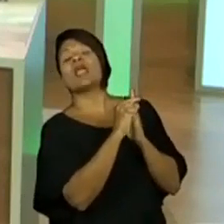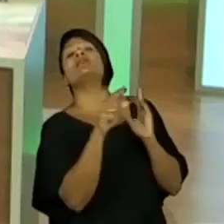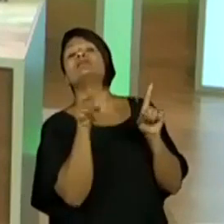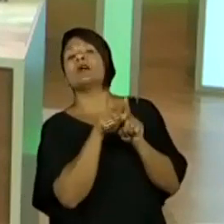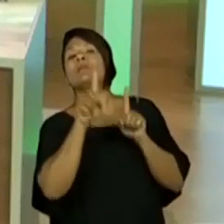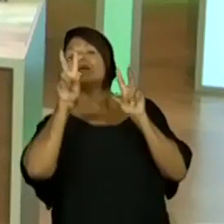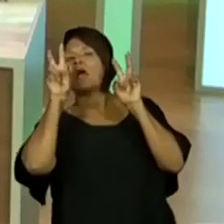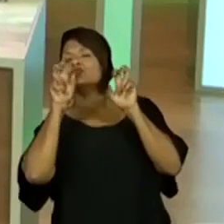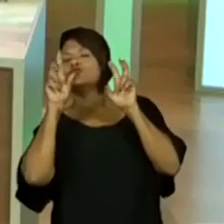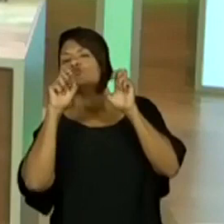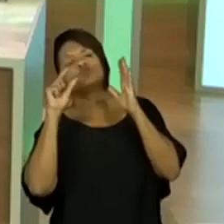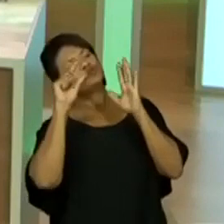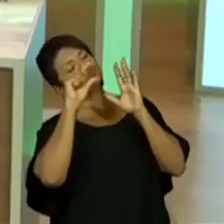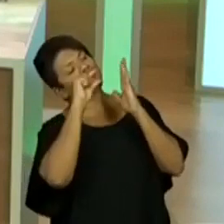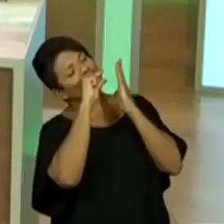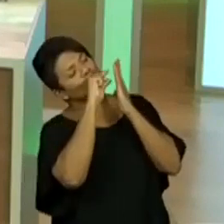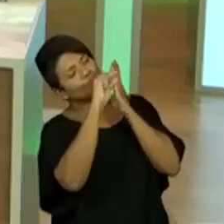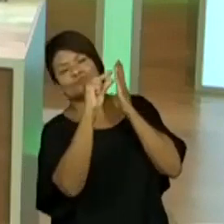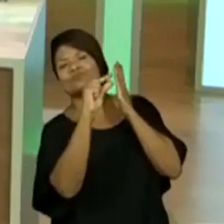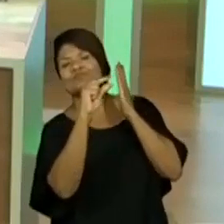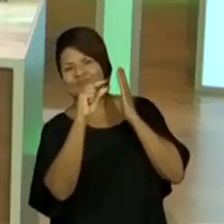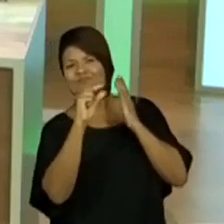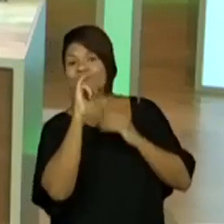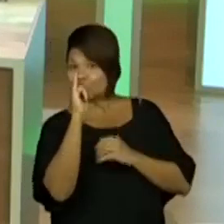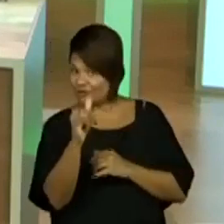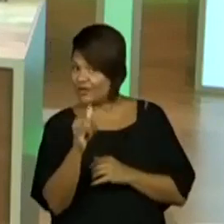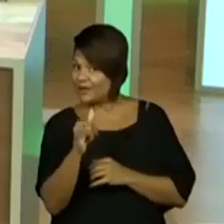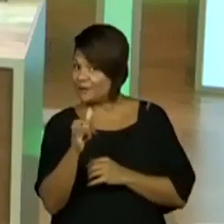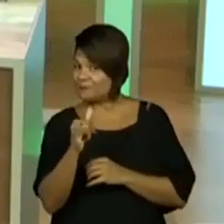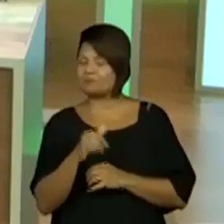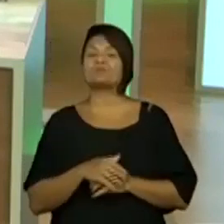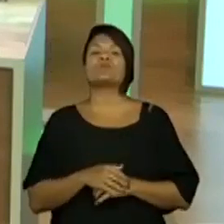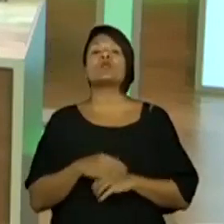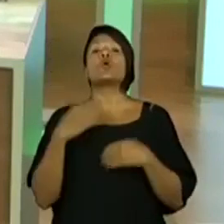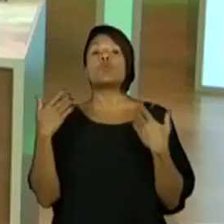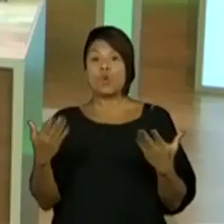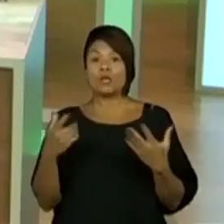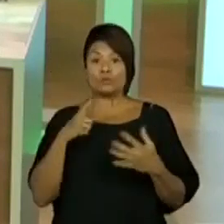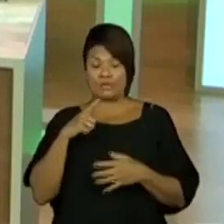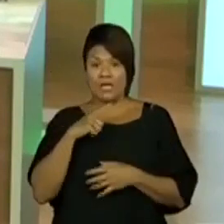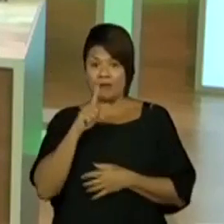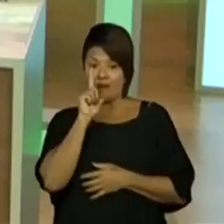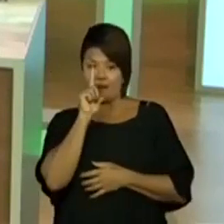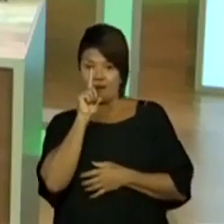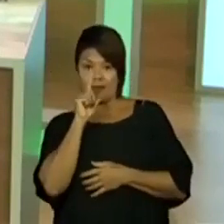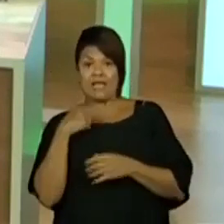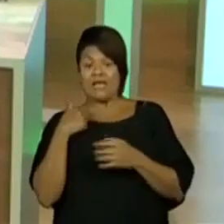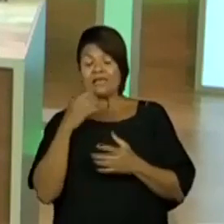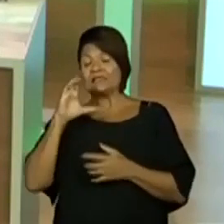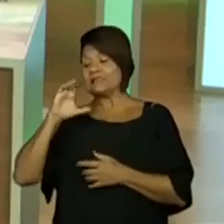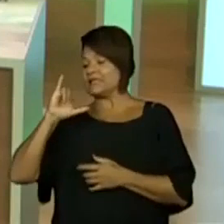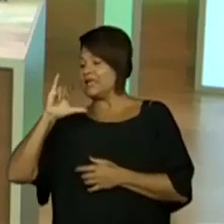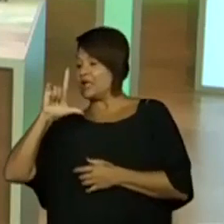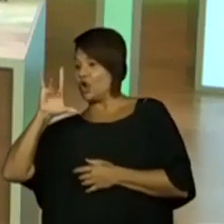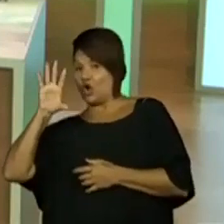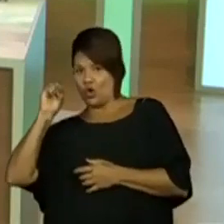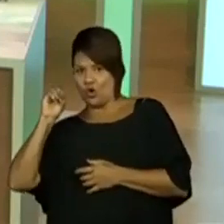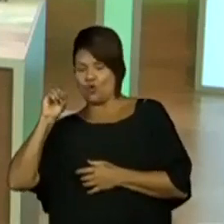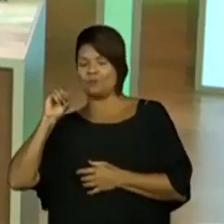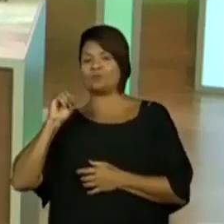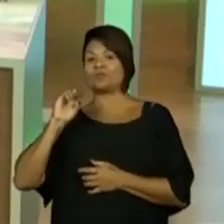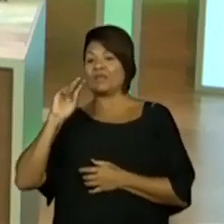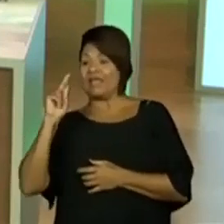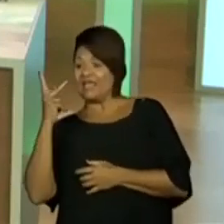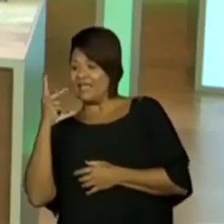contei para vocês qual será. Quando nós falamos em ciclo hidrológico, você também pode chamar